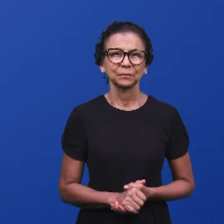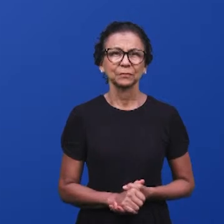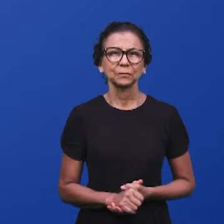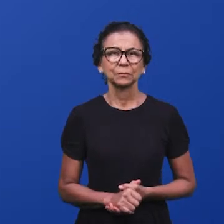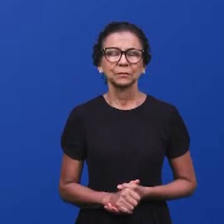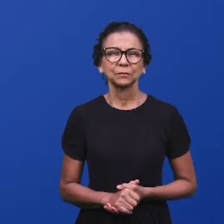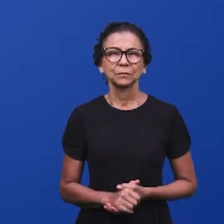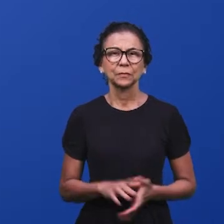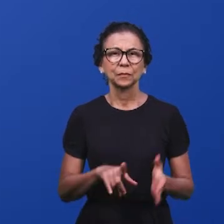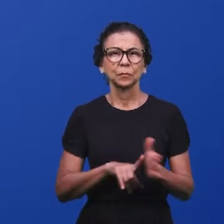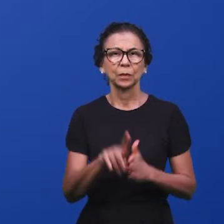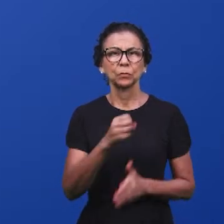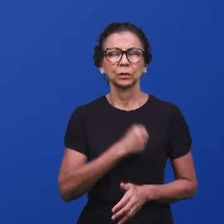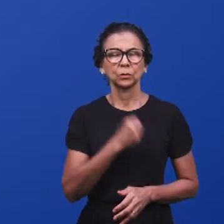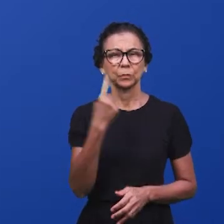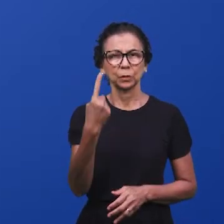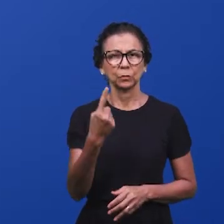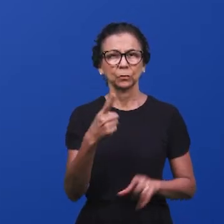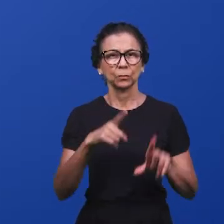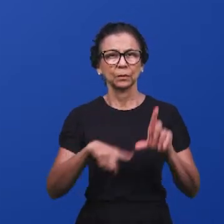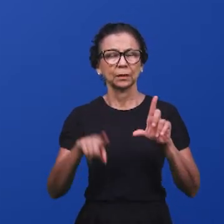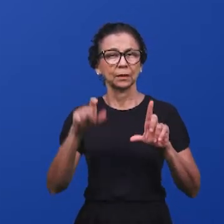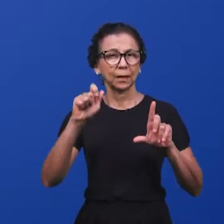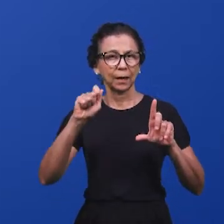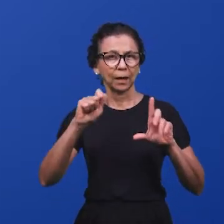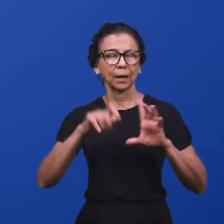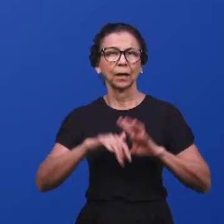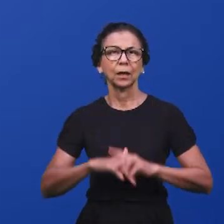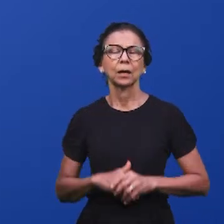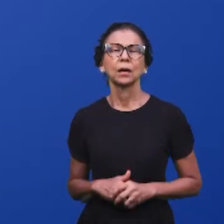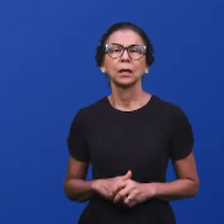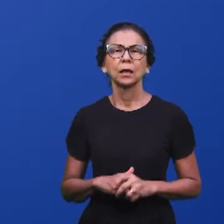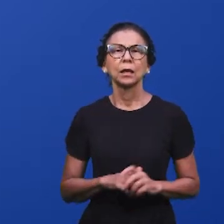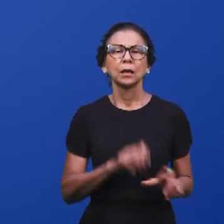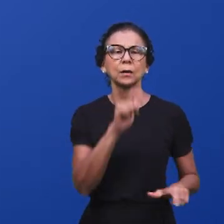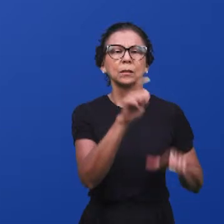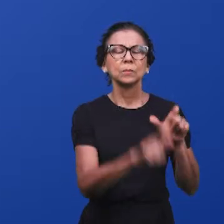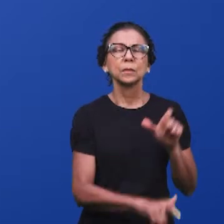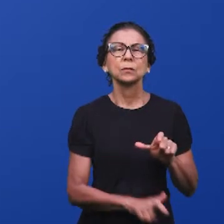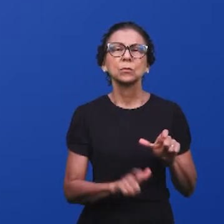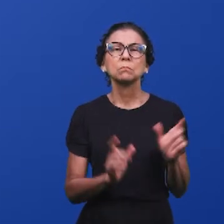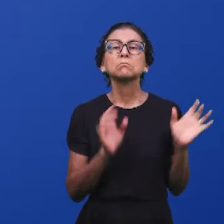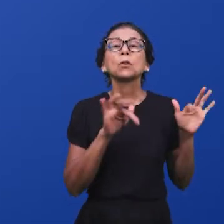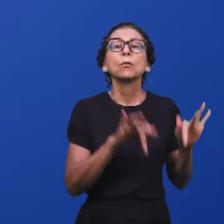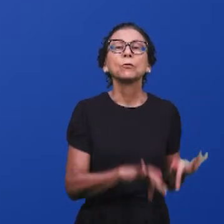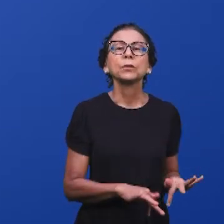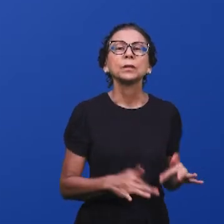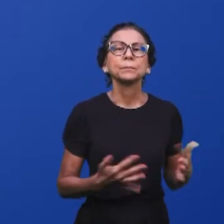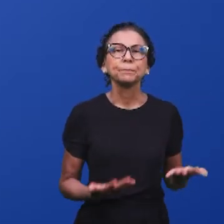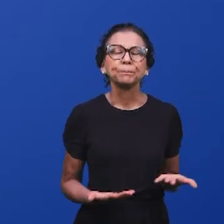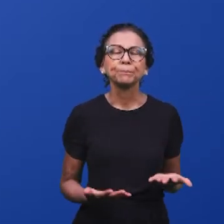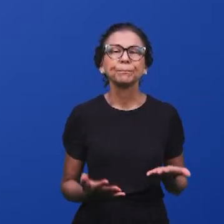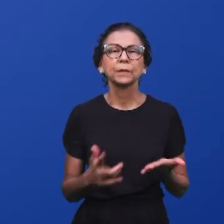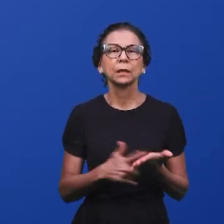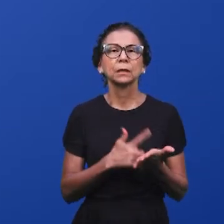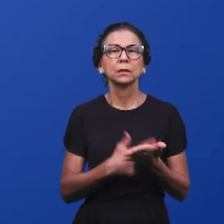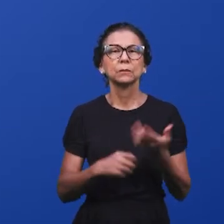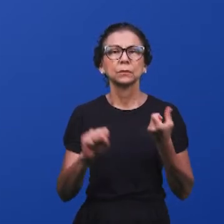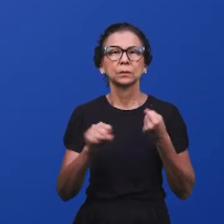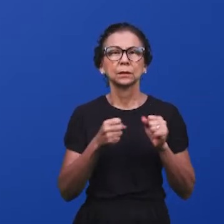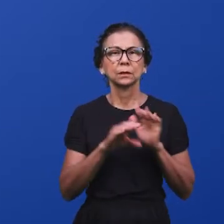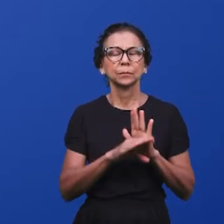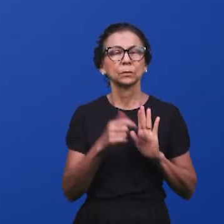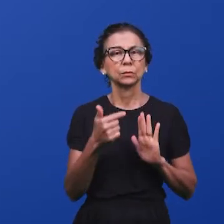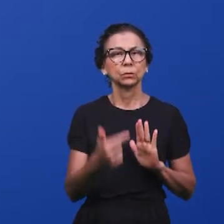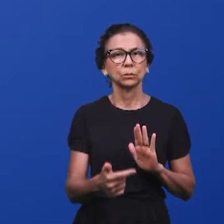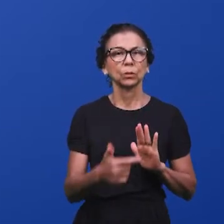pergunta 1, letra A, para onde o mundo está sendo levado? Lendo o livro de Salmos. 2,